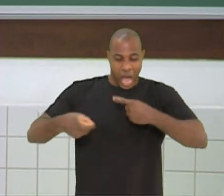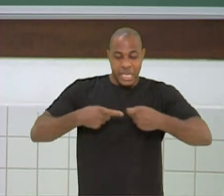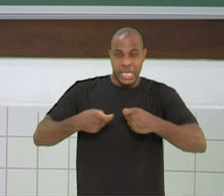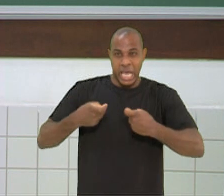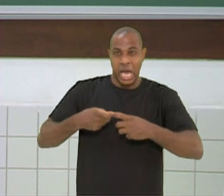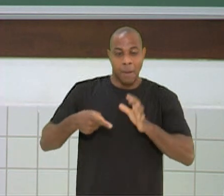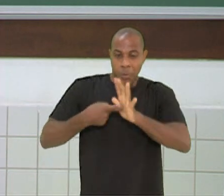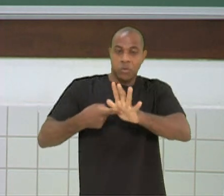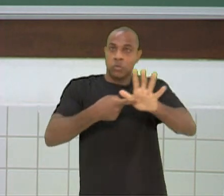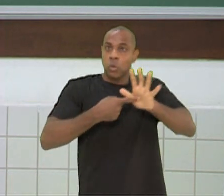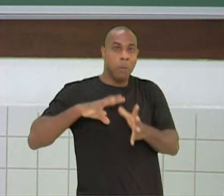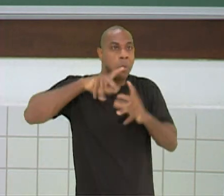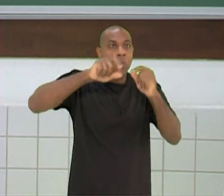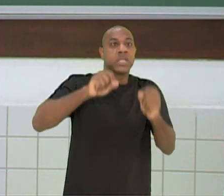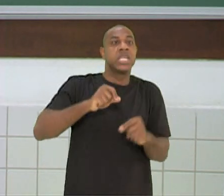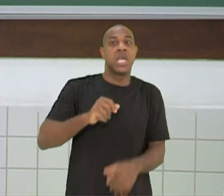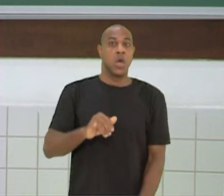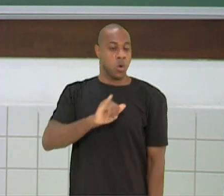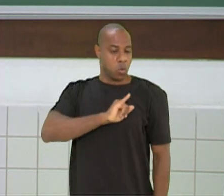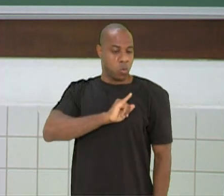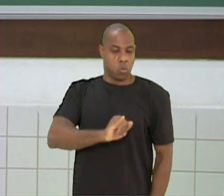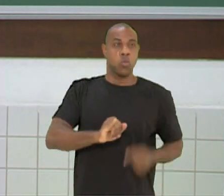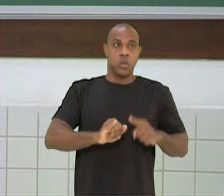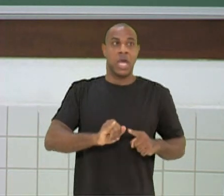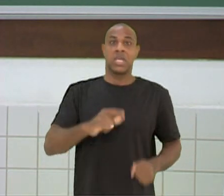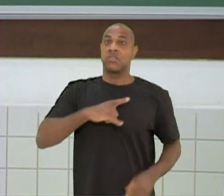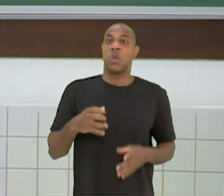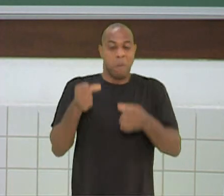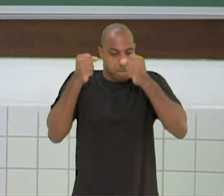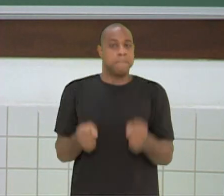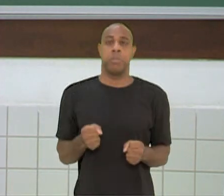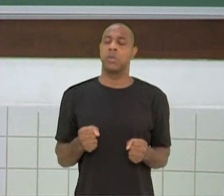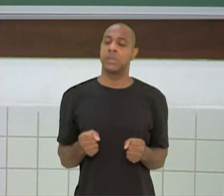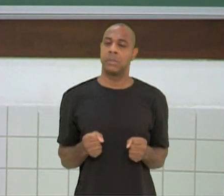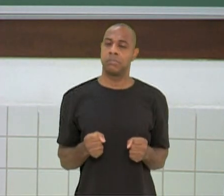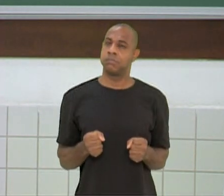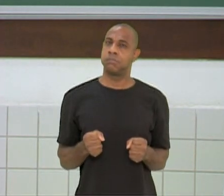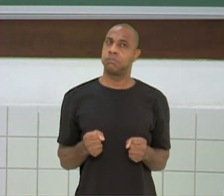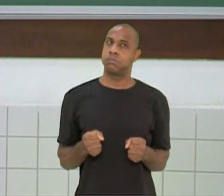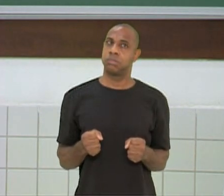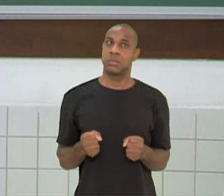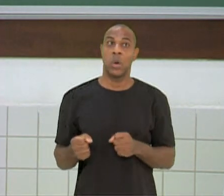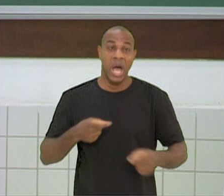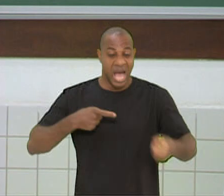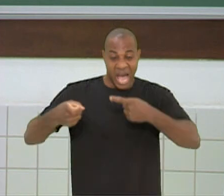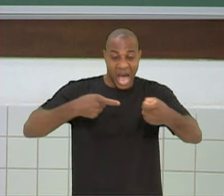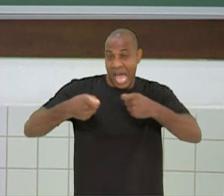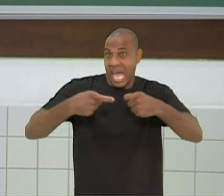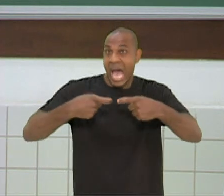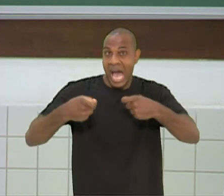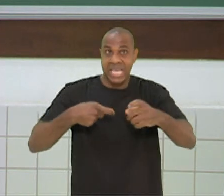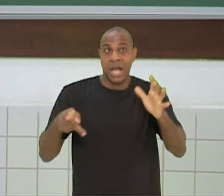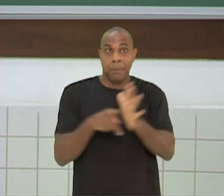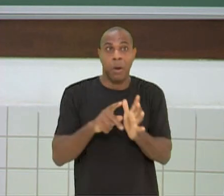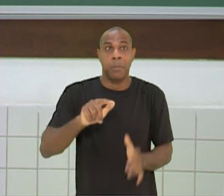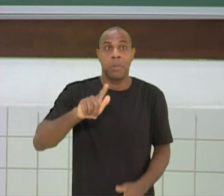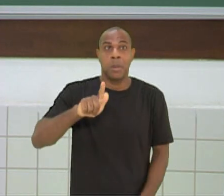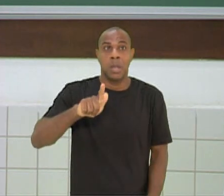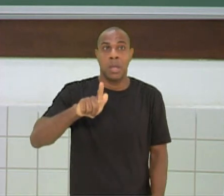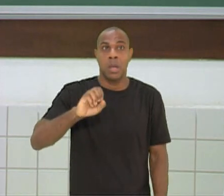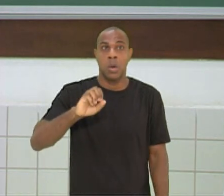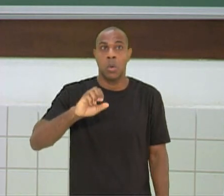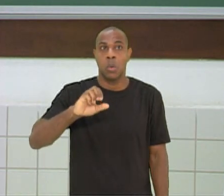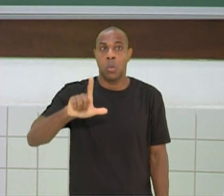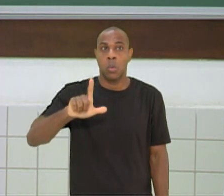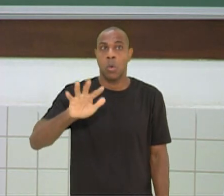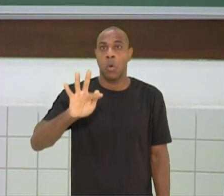poder bélico, um poder bélico de destaque. Então, a Guerra do Golfo mostrou isso para o mundo e o Iraque passou a